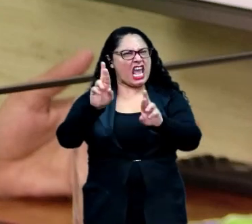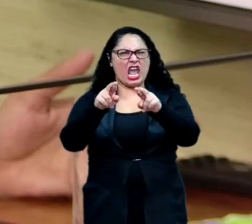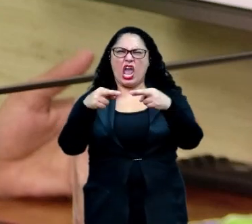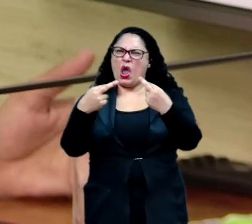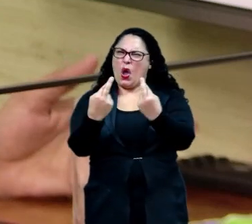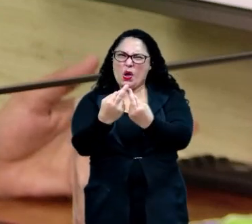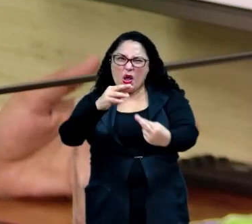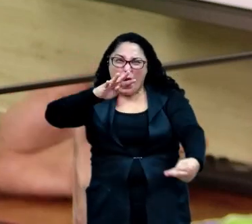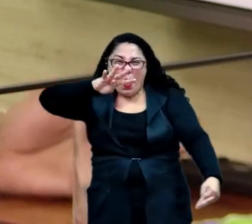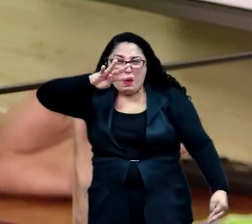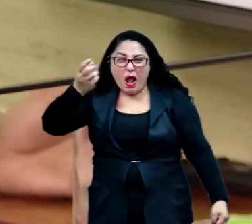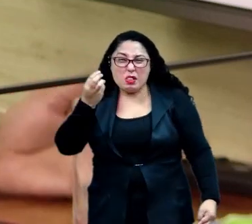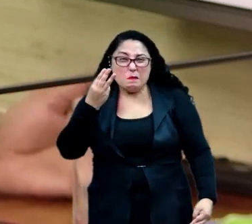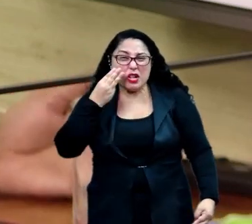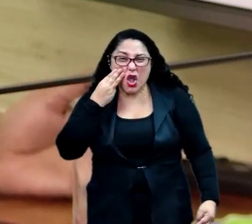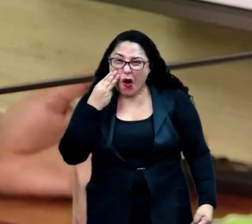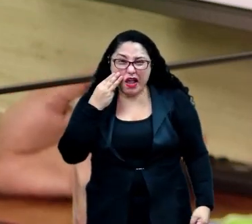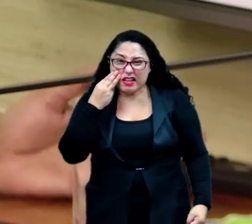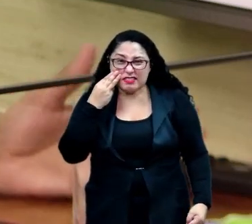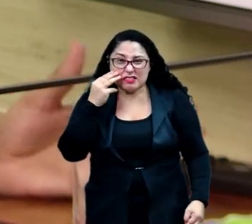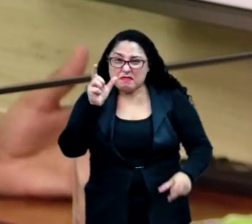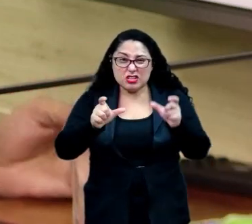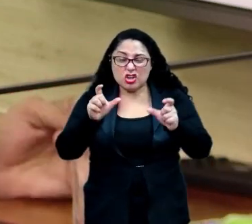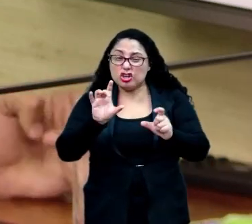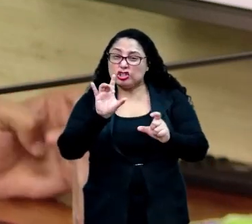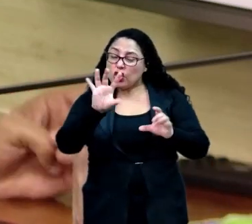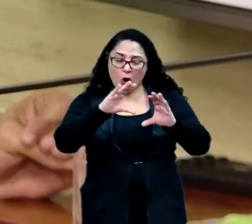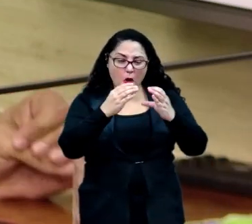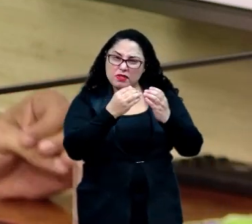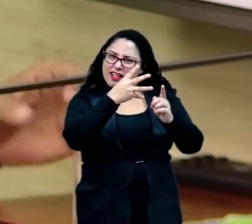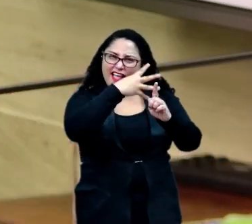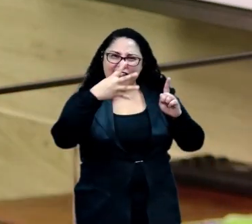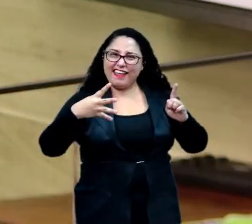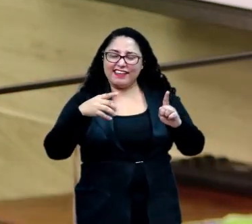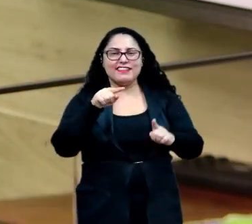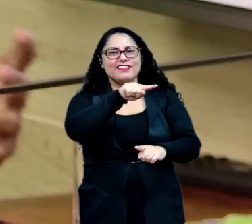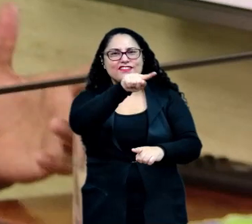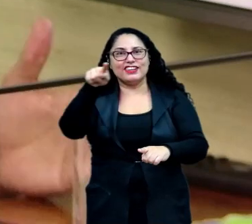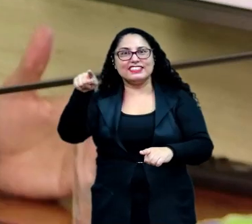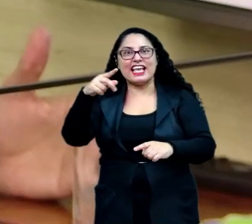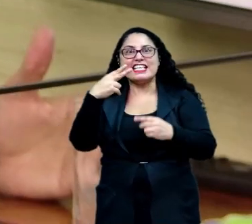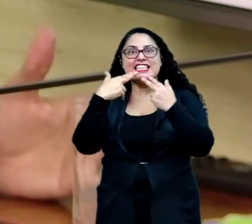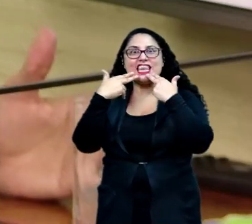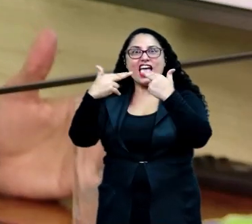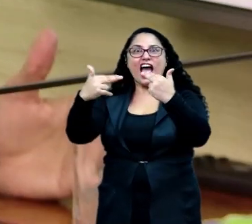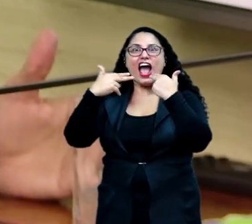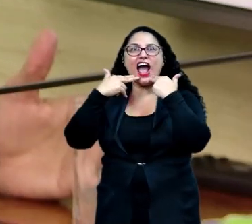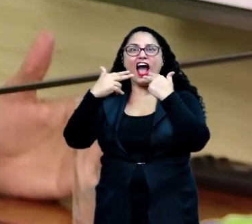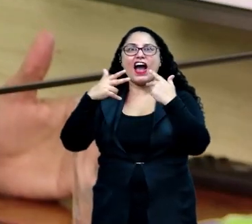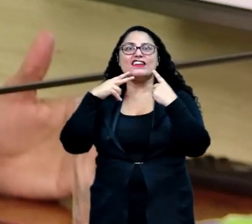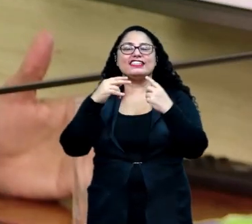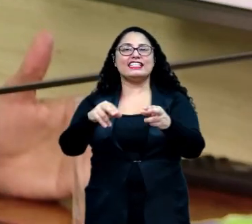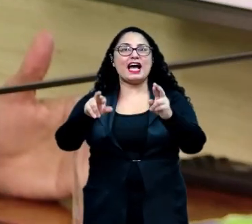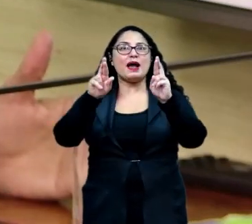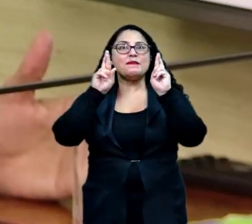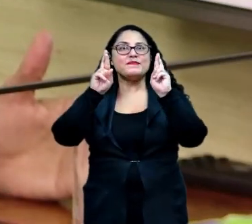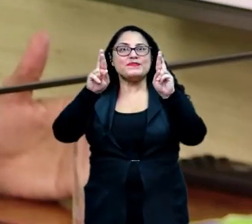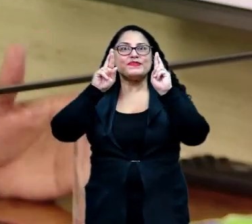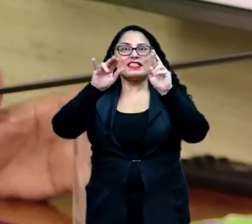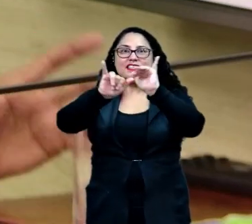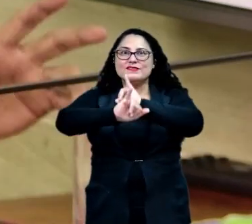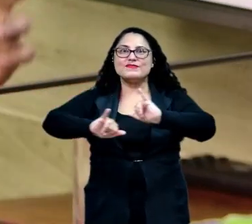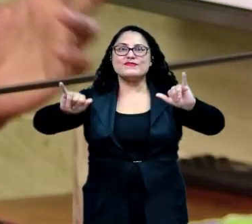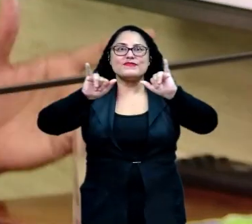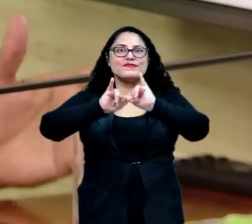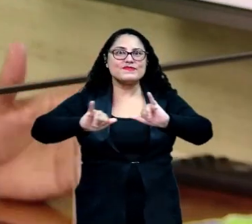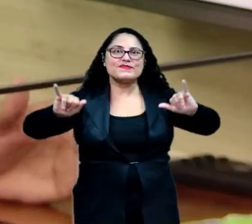mais 4 milhões de pessoas a não ser a comunidade LGBT. E vocês inovaram na perspectiva de manifestar, porque